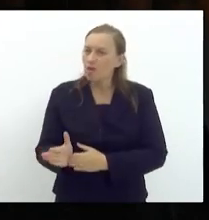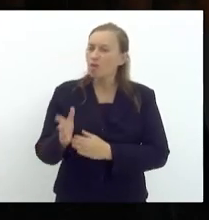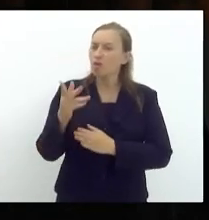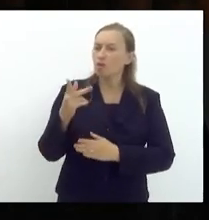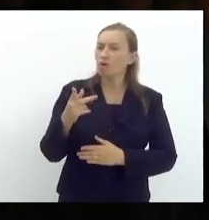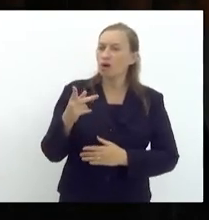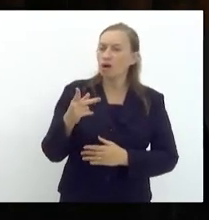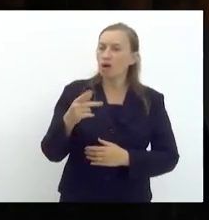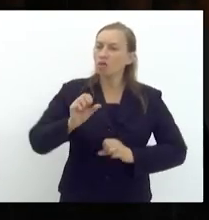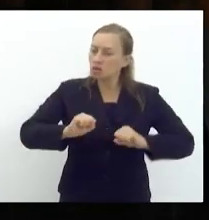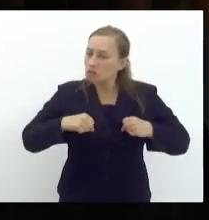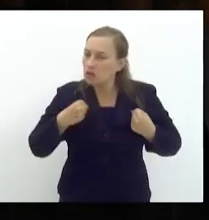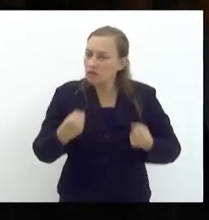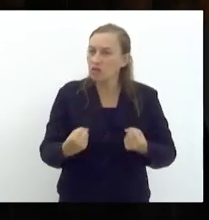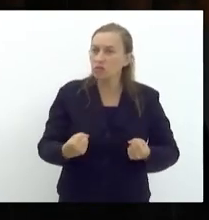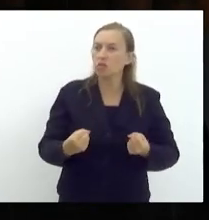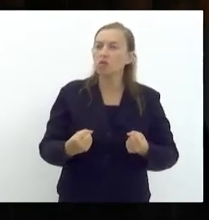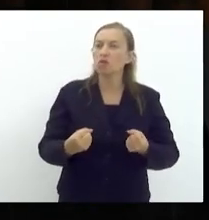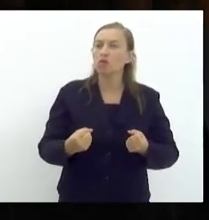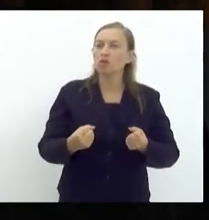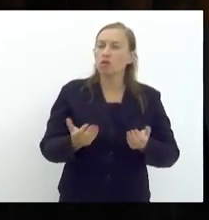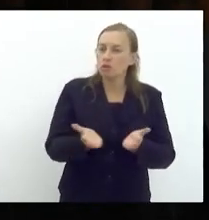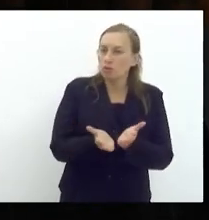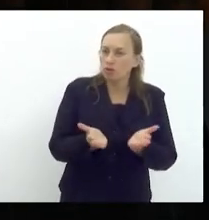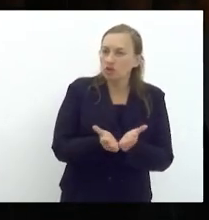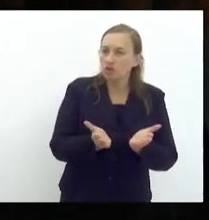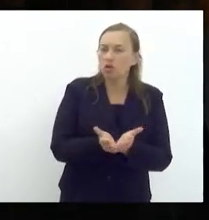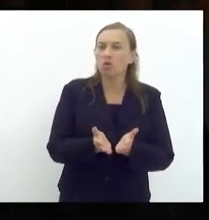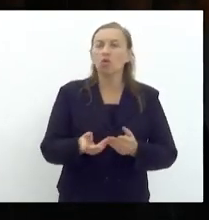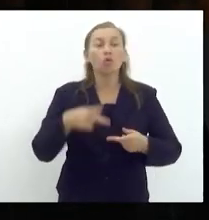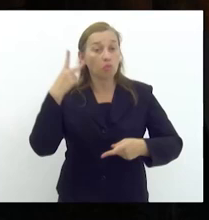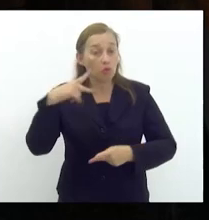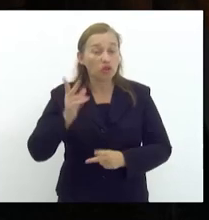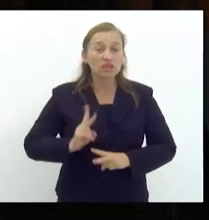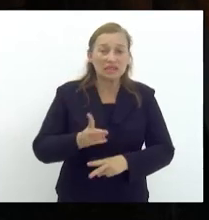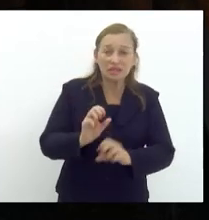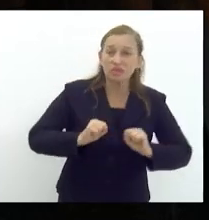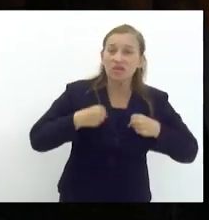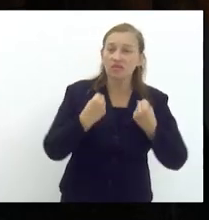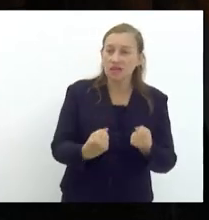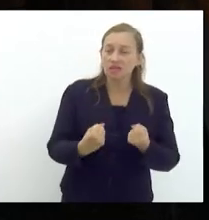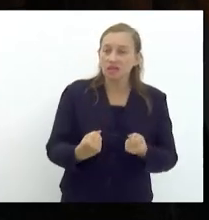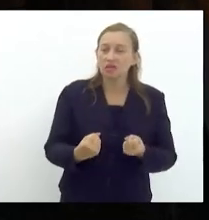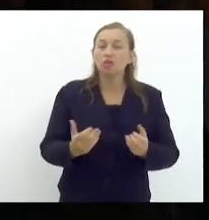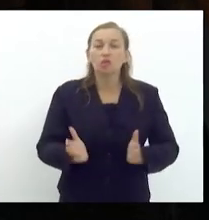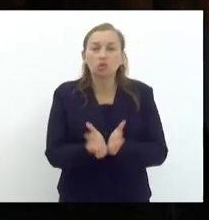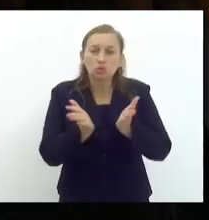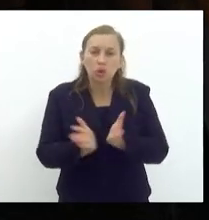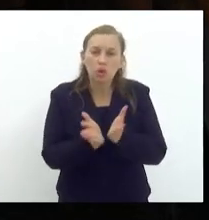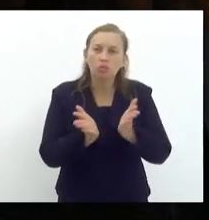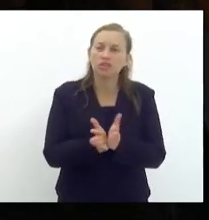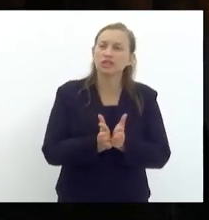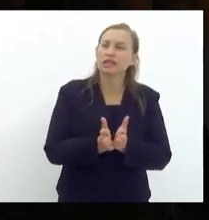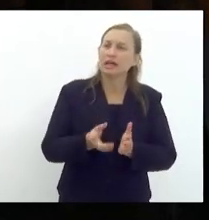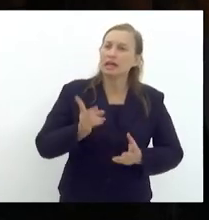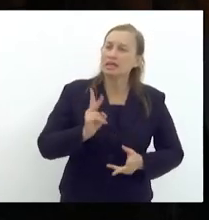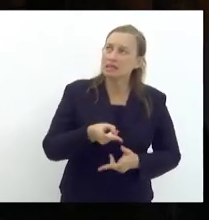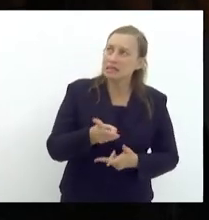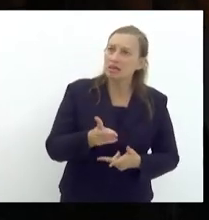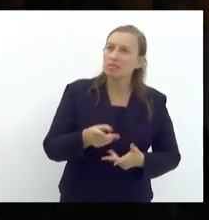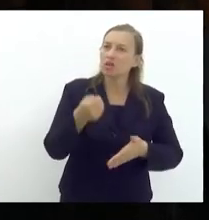como cristão como um político que sempre defendeu os mais pobres sempre